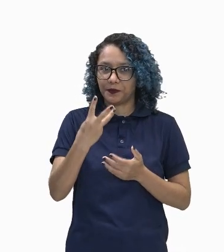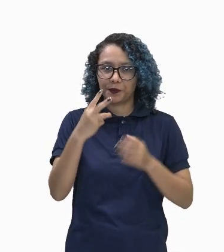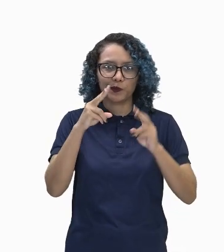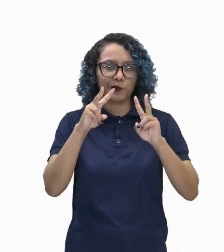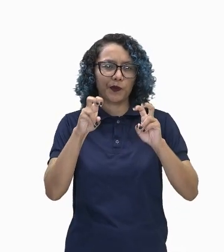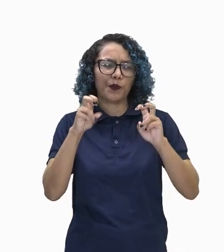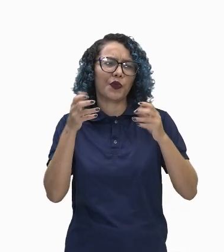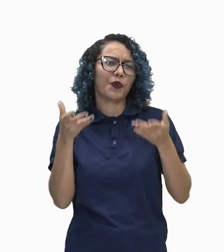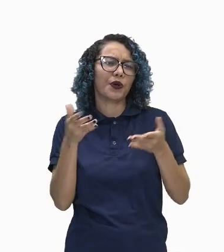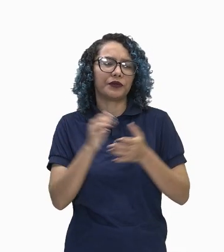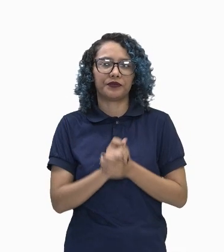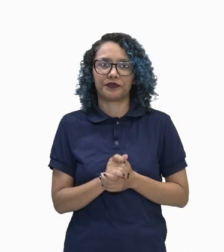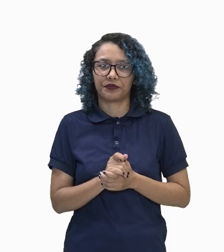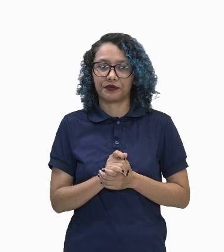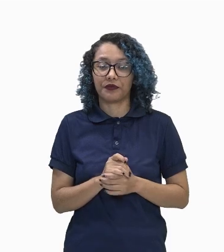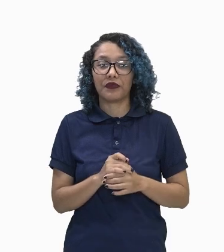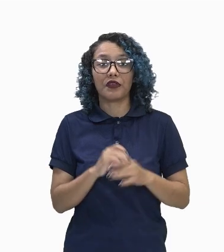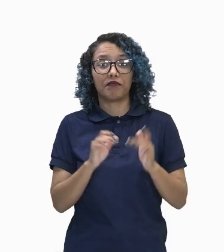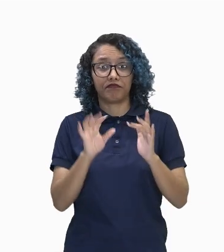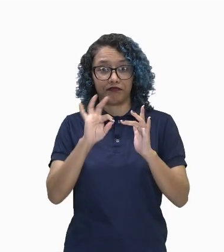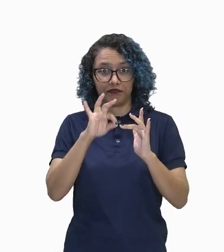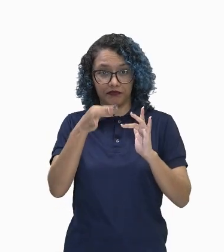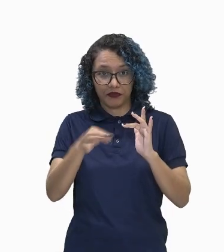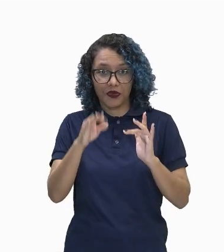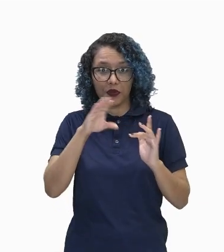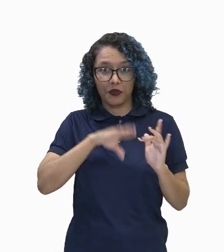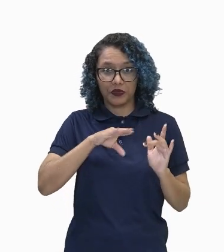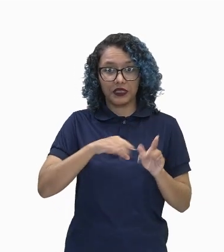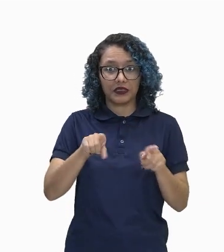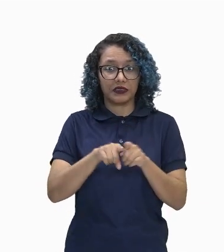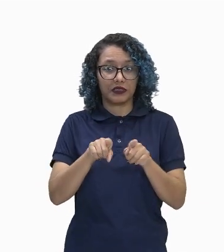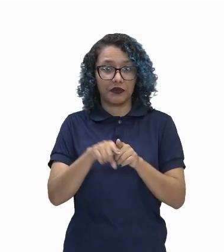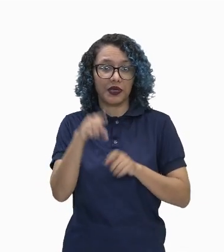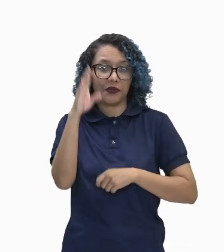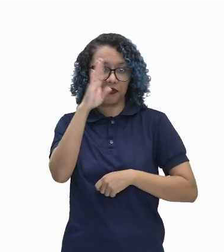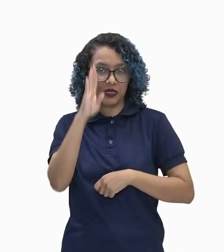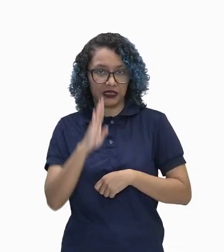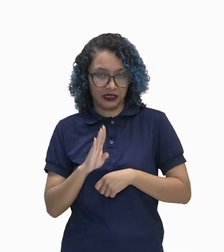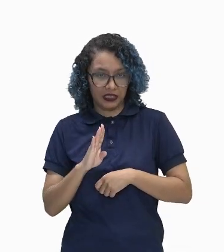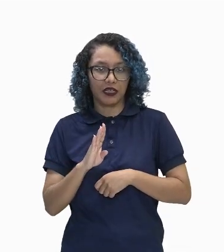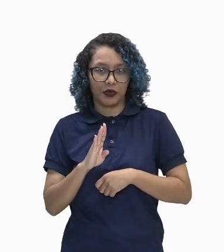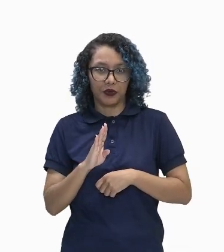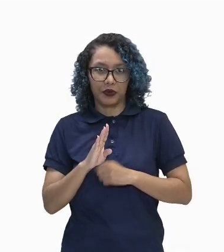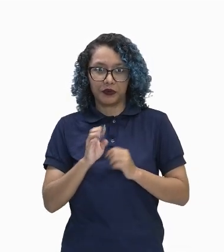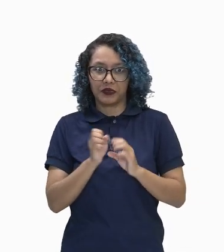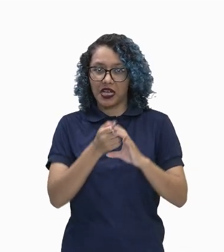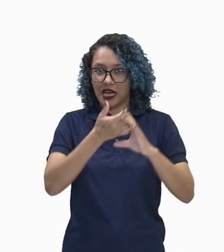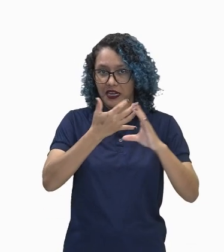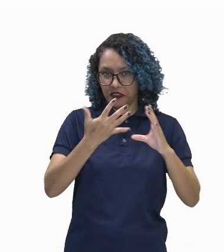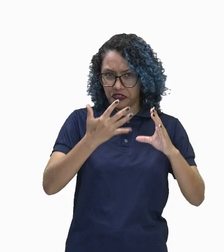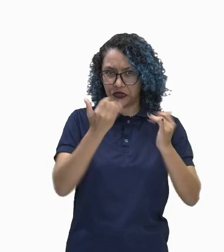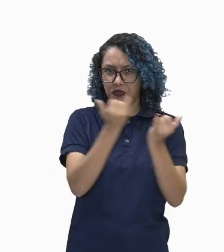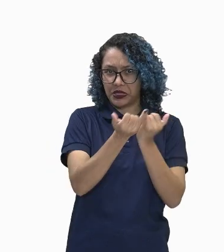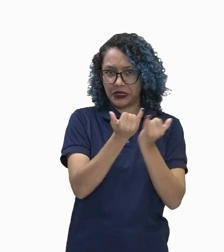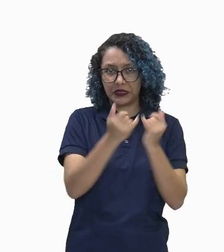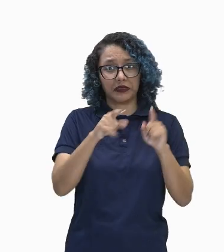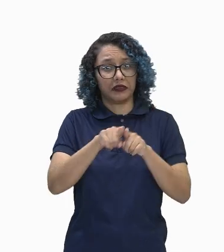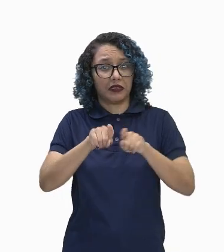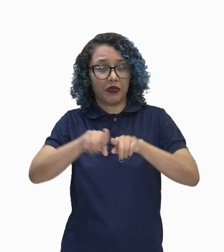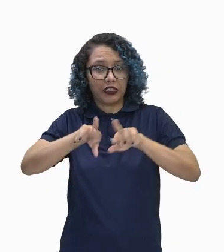de conhecimento é arcadismo português, arcadismo brasileiro, semelhanças